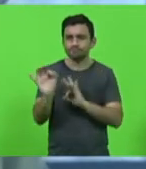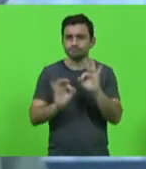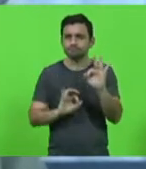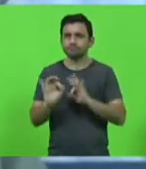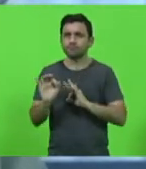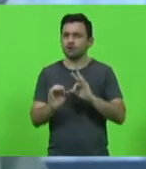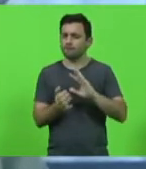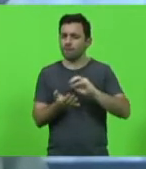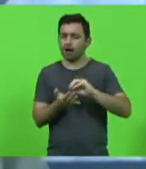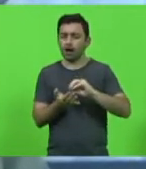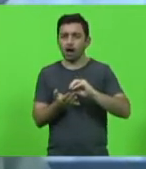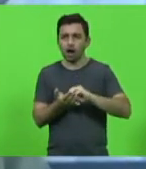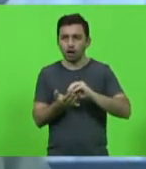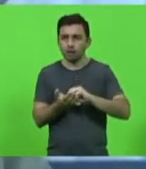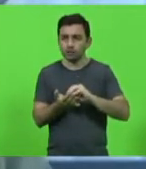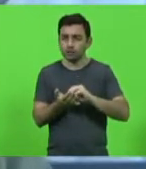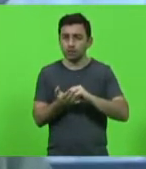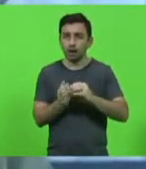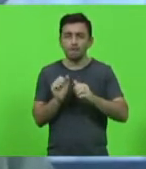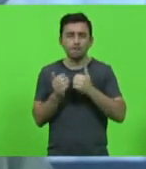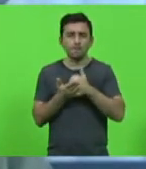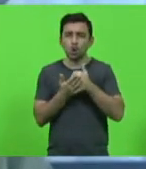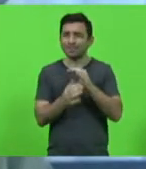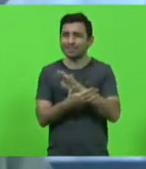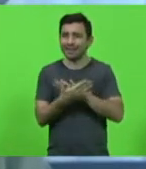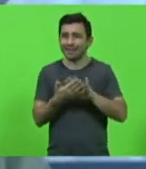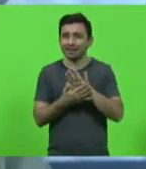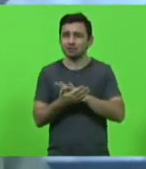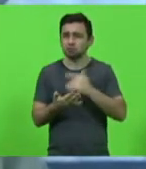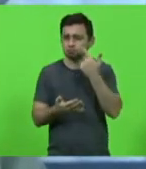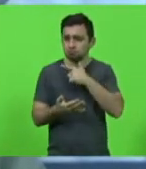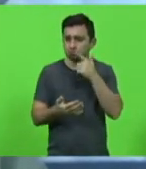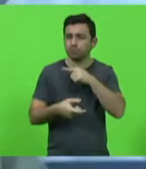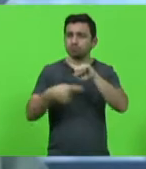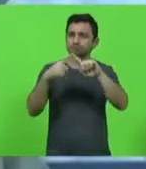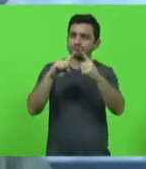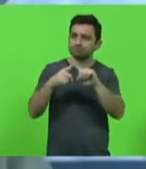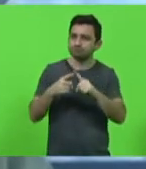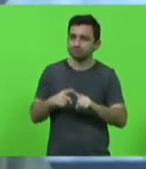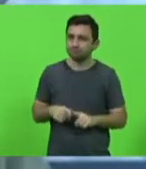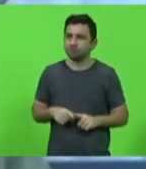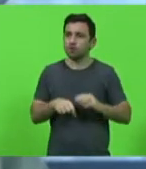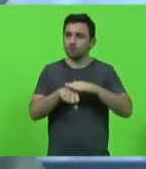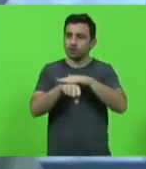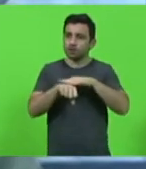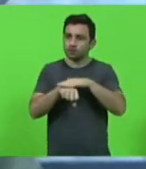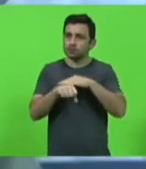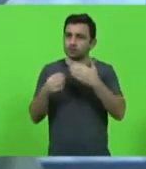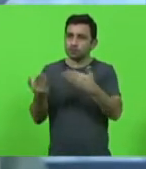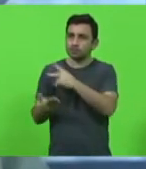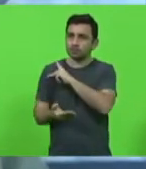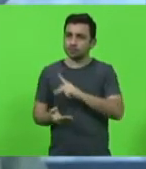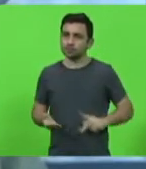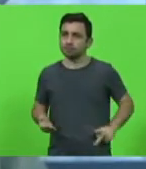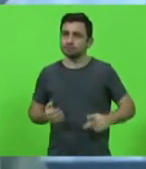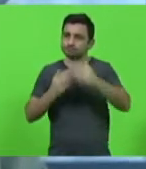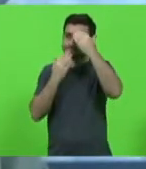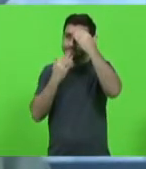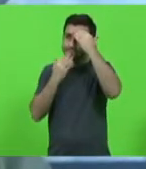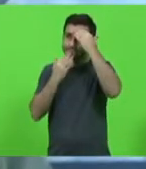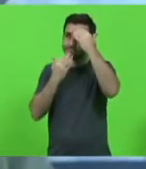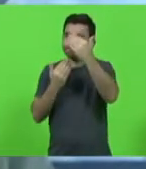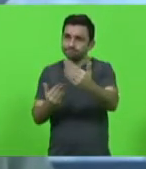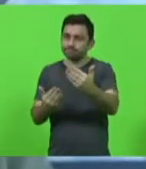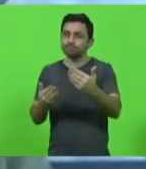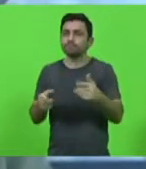falta apoio e a gente tem dialogado bastante com o presidente, então eu quero agradecer aqui